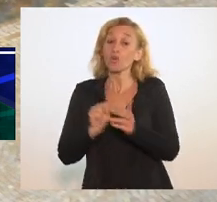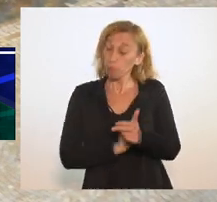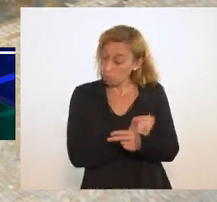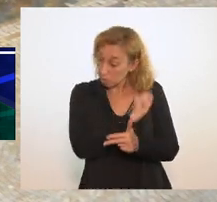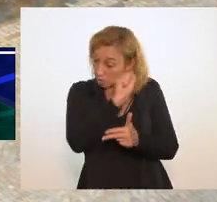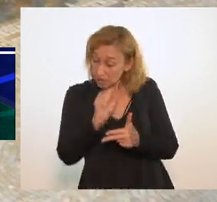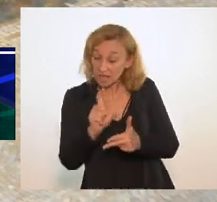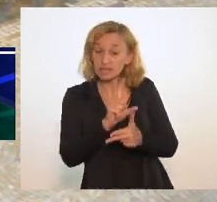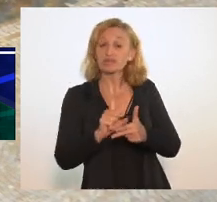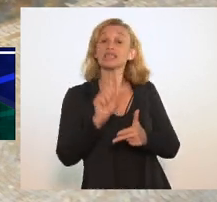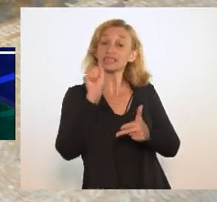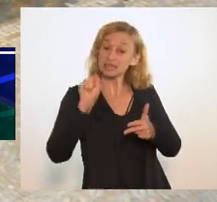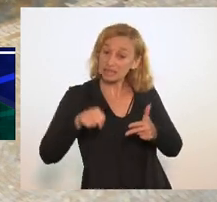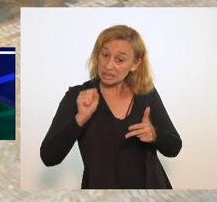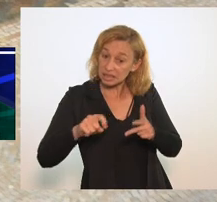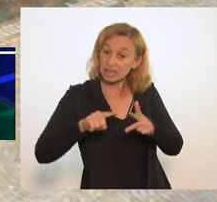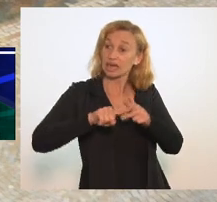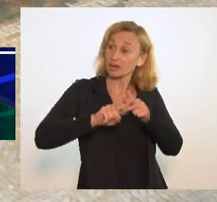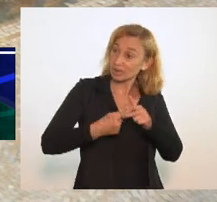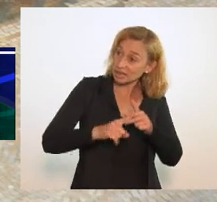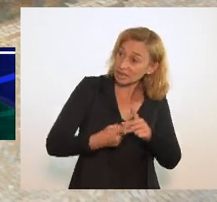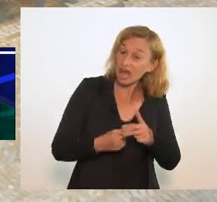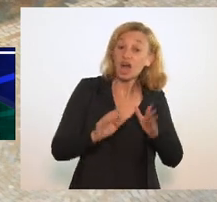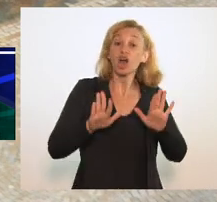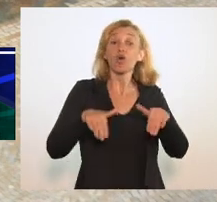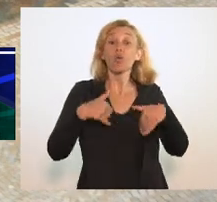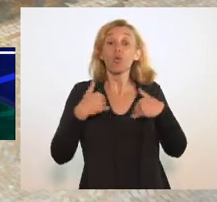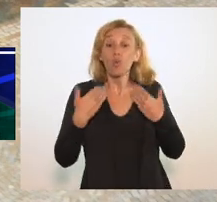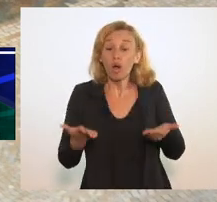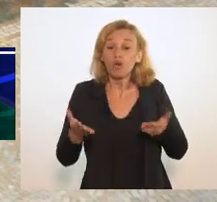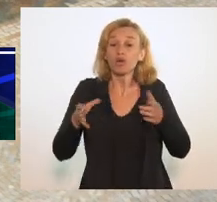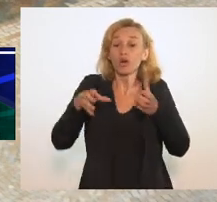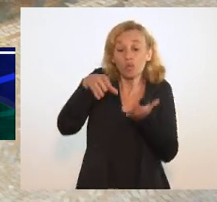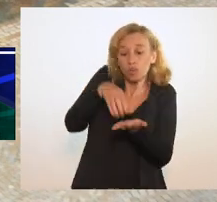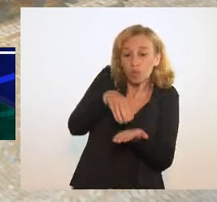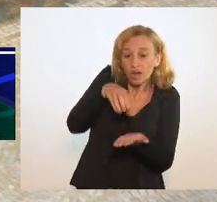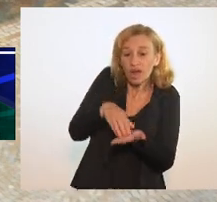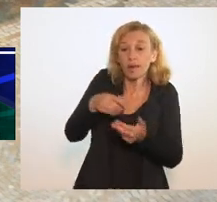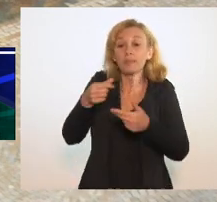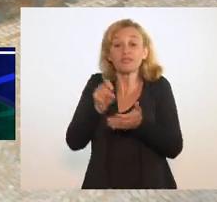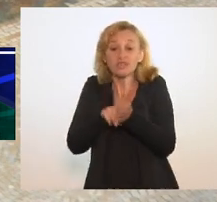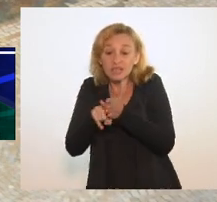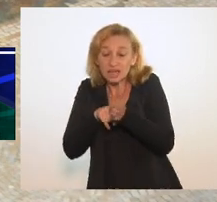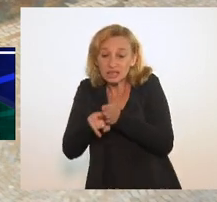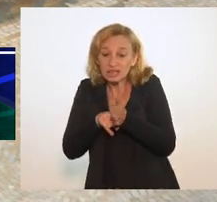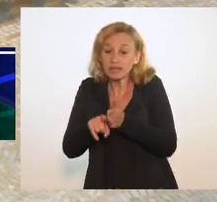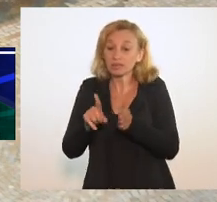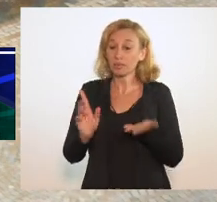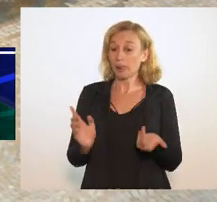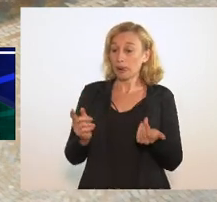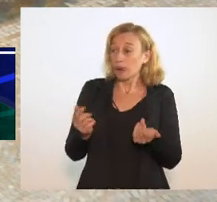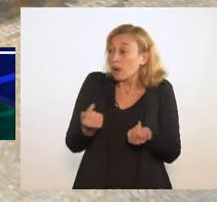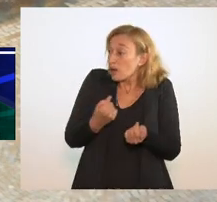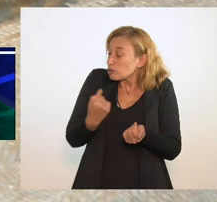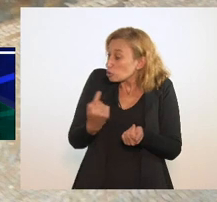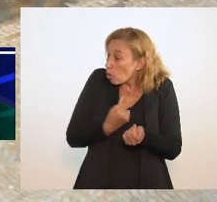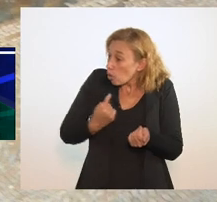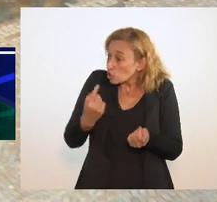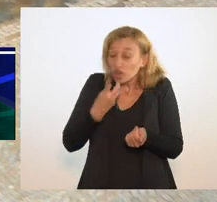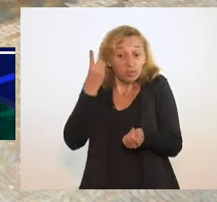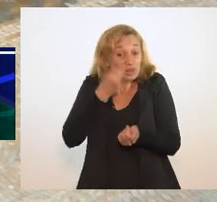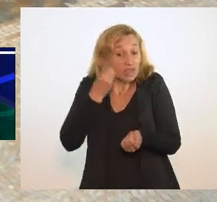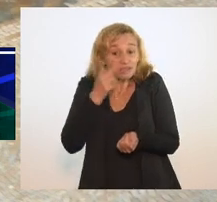sim, regulamentar e determinar qual é o órgão fiscalizador. Não cabe ao Parlamento